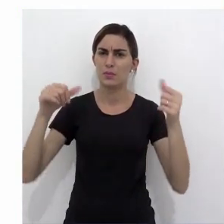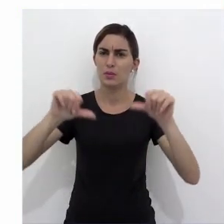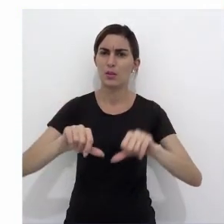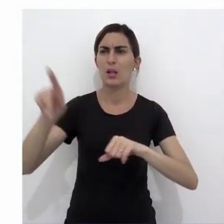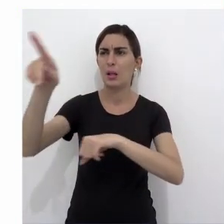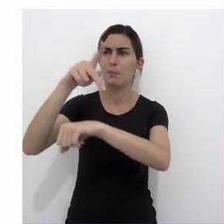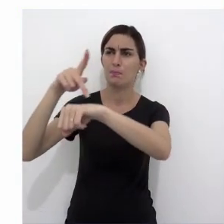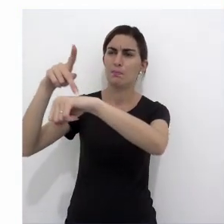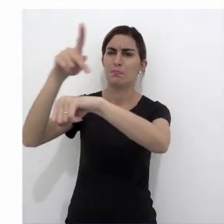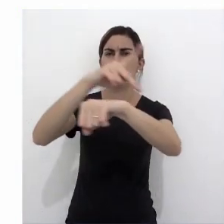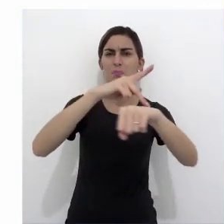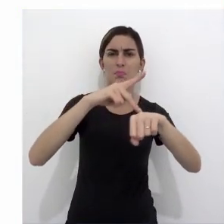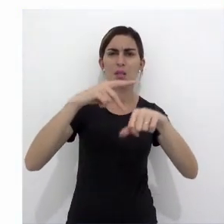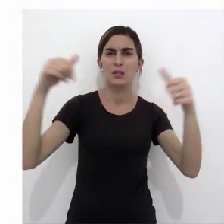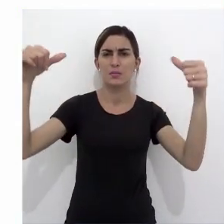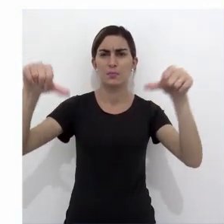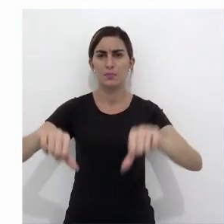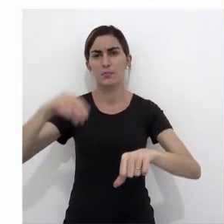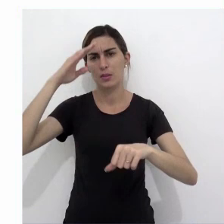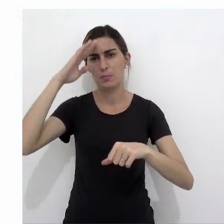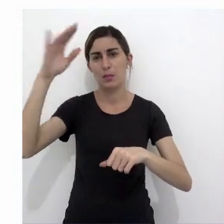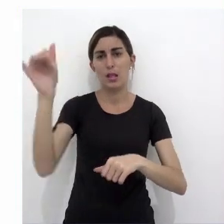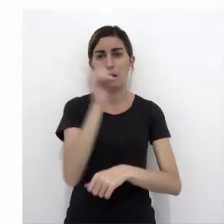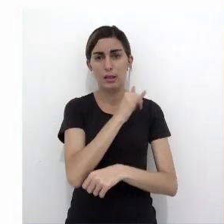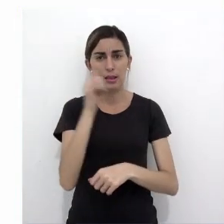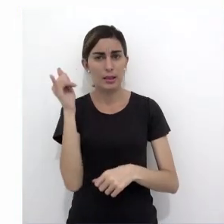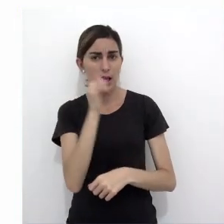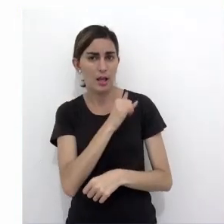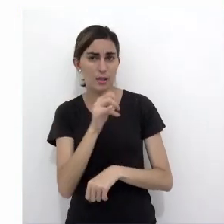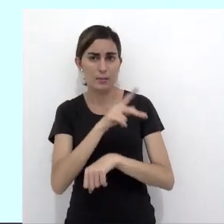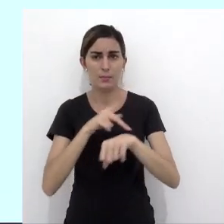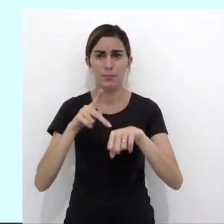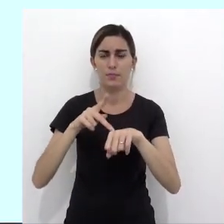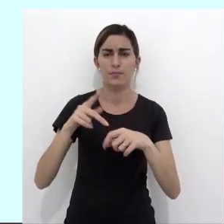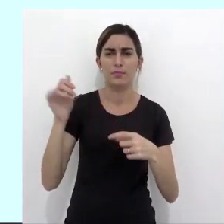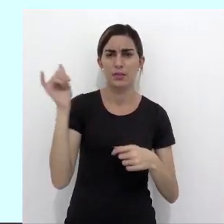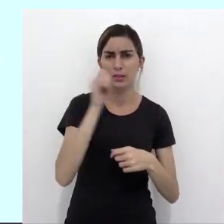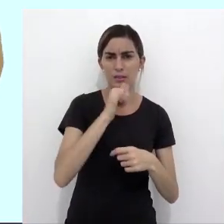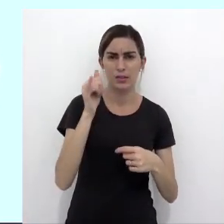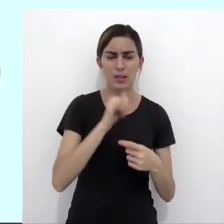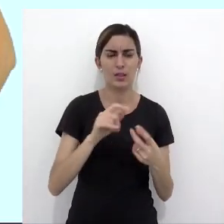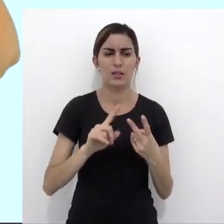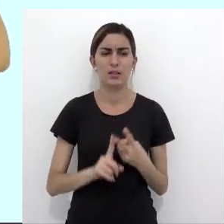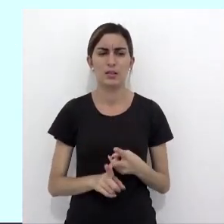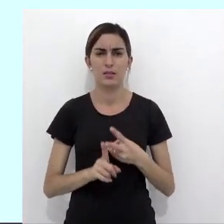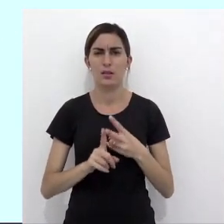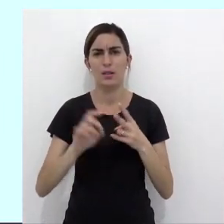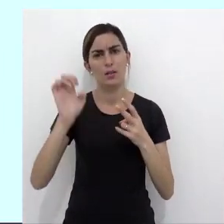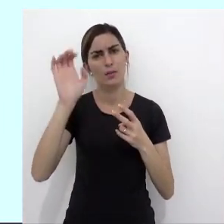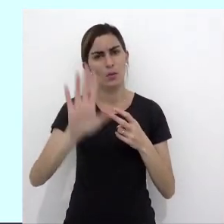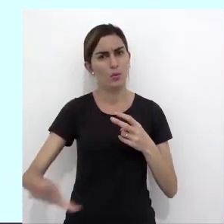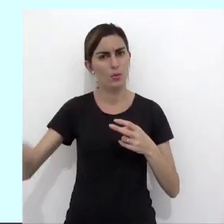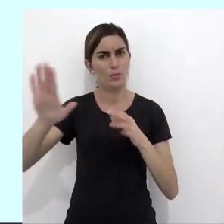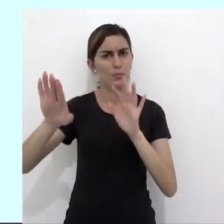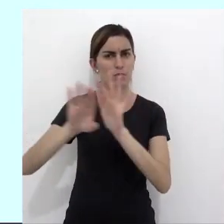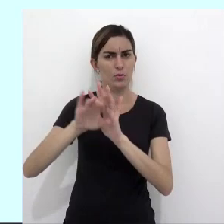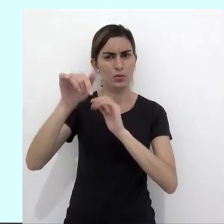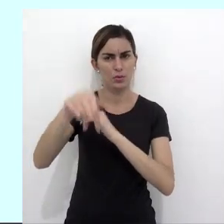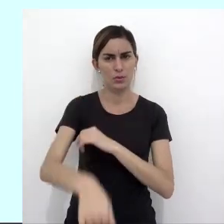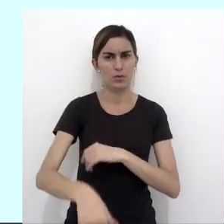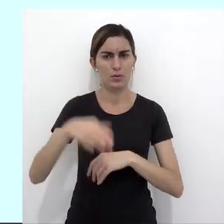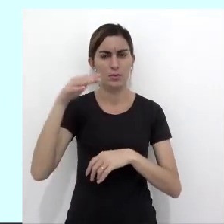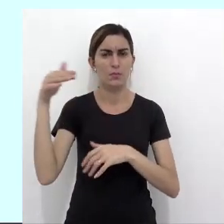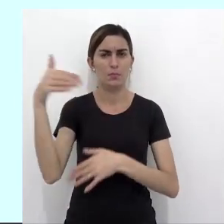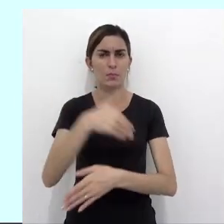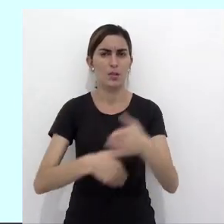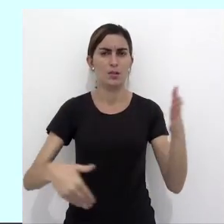estavam enfrentando, principalmente a Itália e a Alemanha. A imigração europeia, ao chegar no Brasil, eles participavam de 2